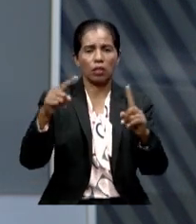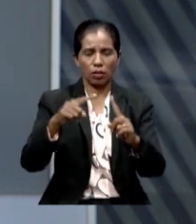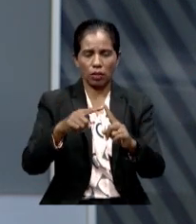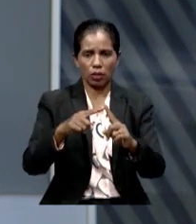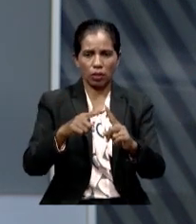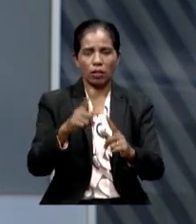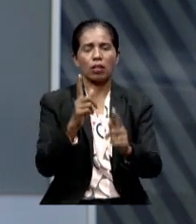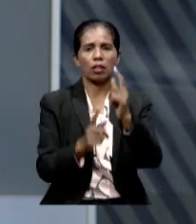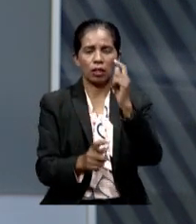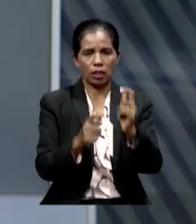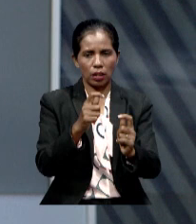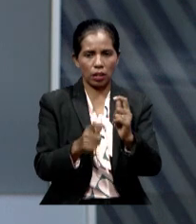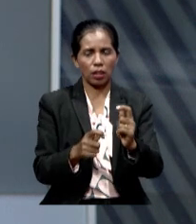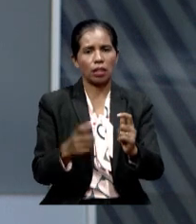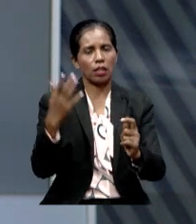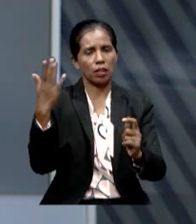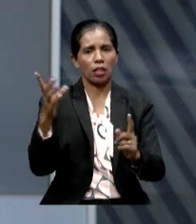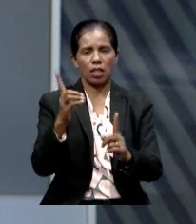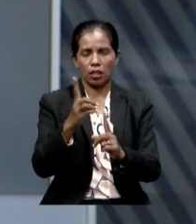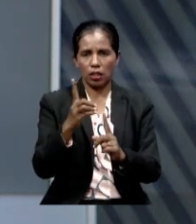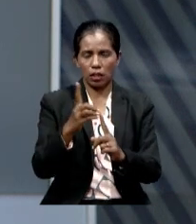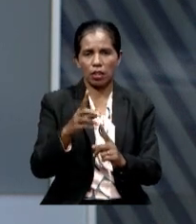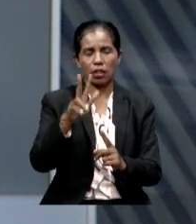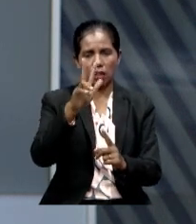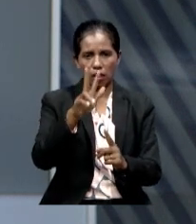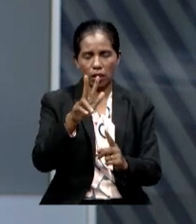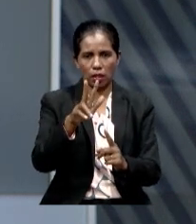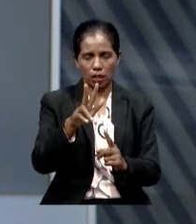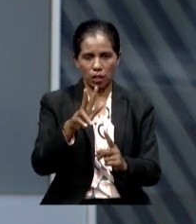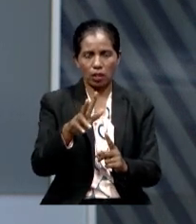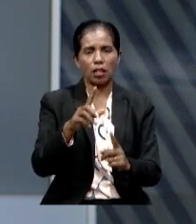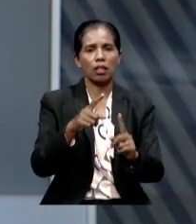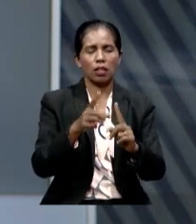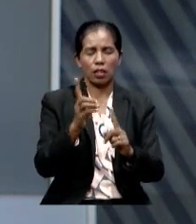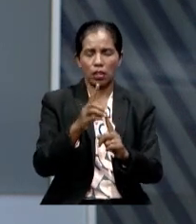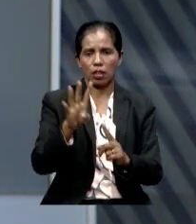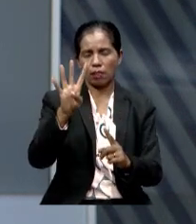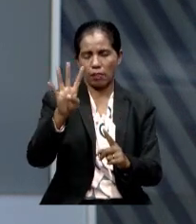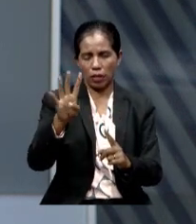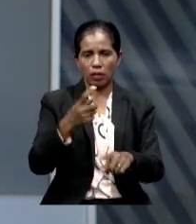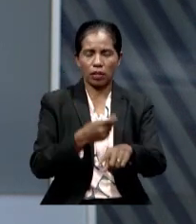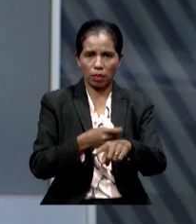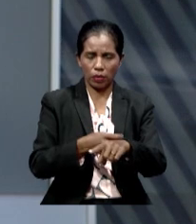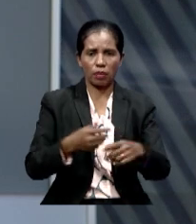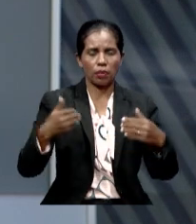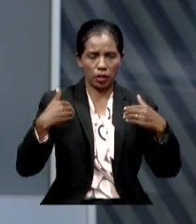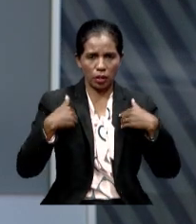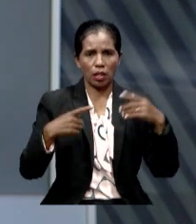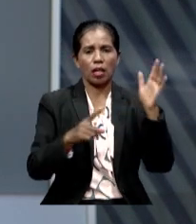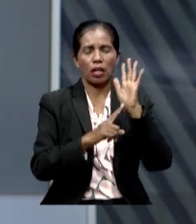Todo o tribunal ia dia 3, dia 4. Do tempo na Bahia, nem proclama